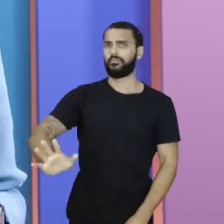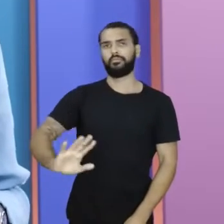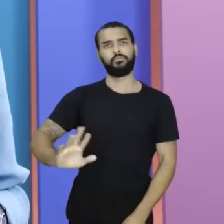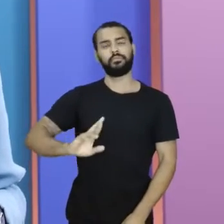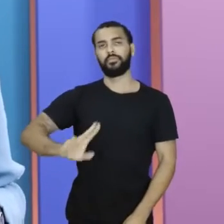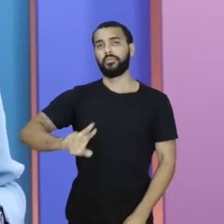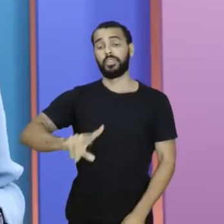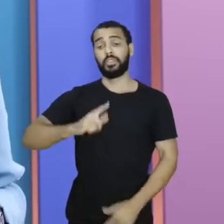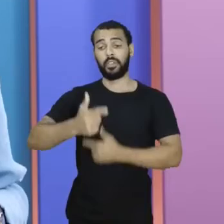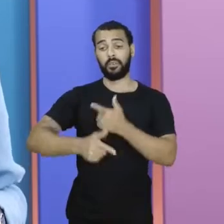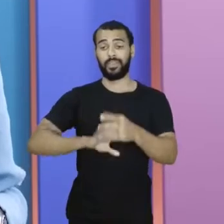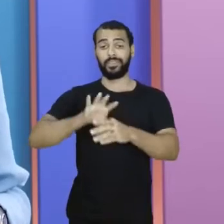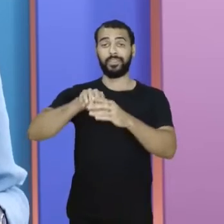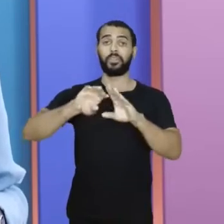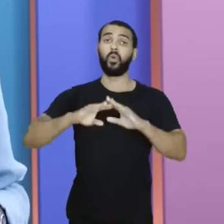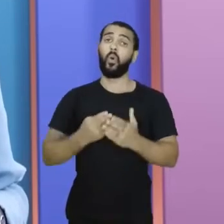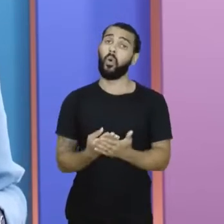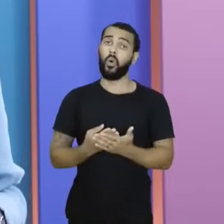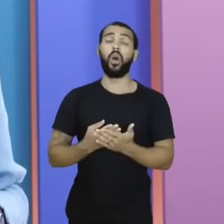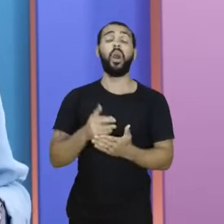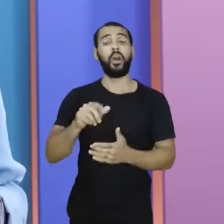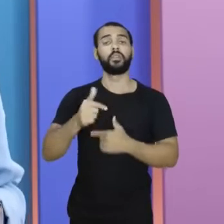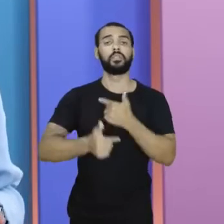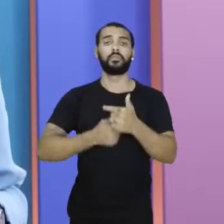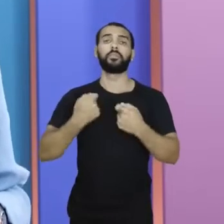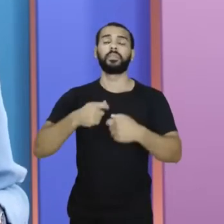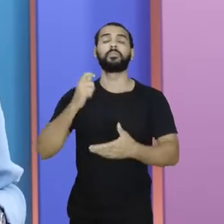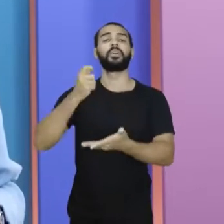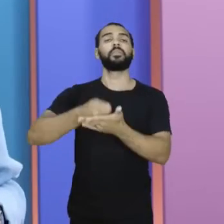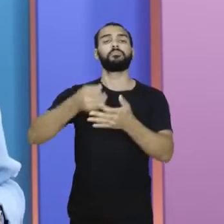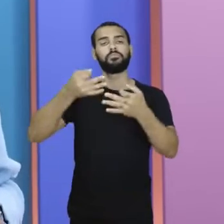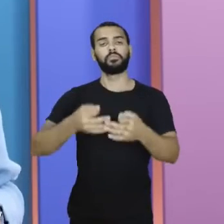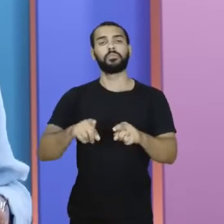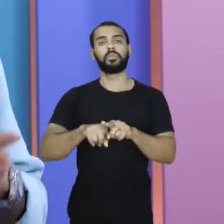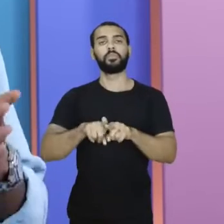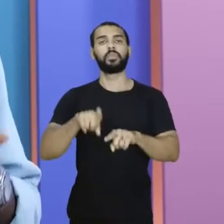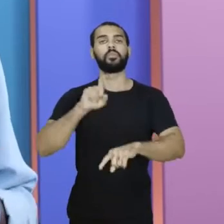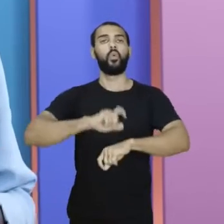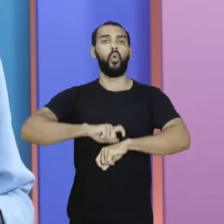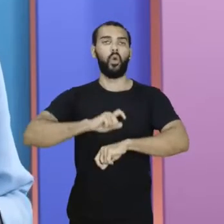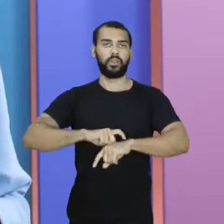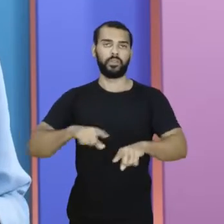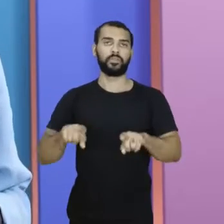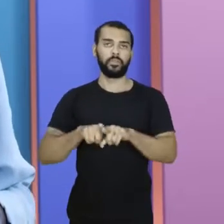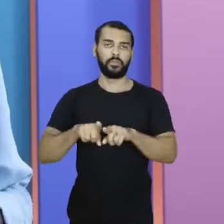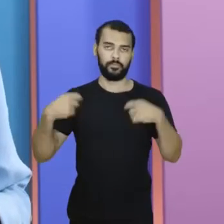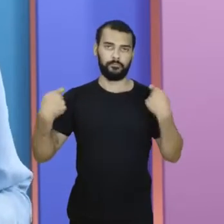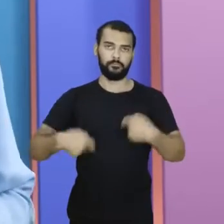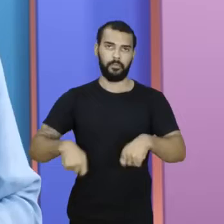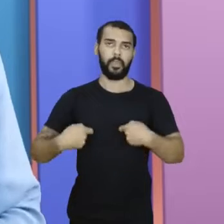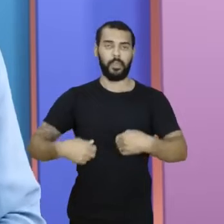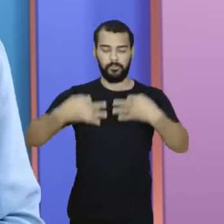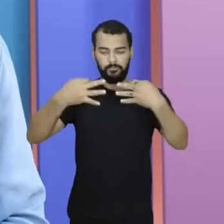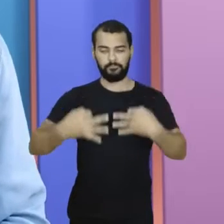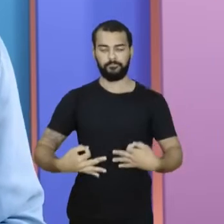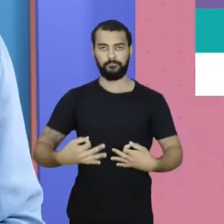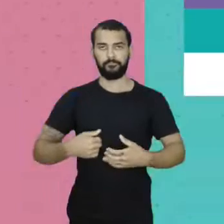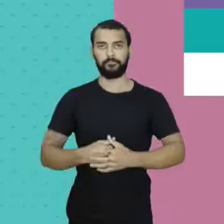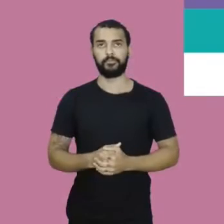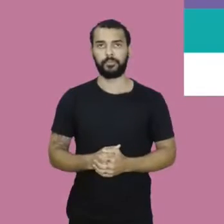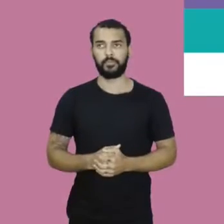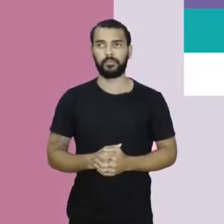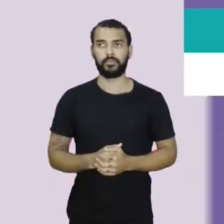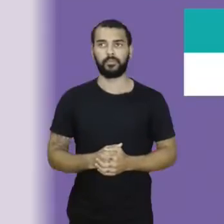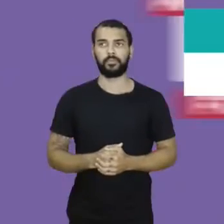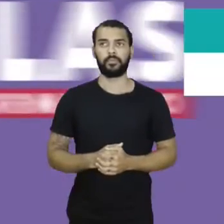e esse trabalho precisa ser reconhecido e bem remunerado, e a carga de horário desse trabalho tem que ser digna. Então, esses